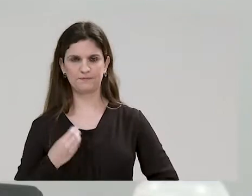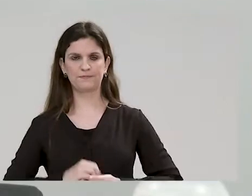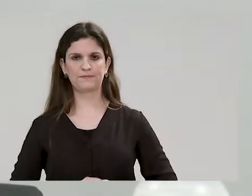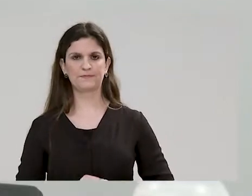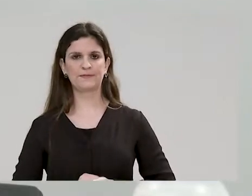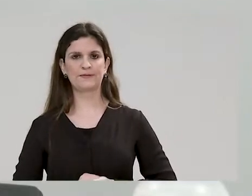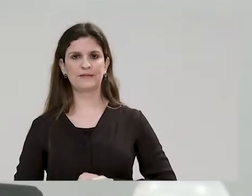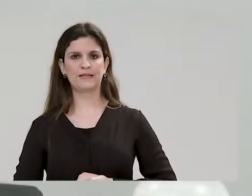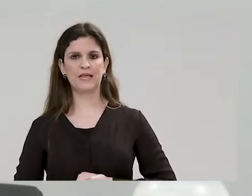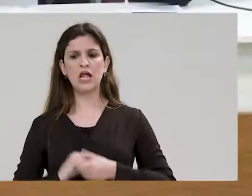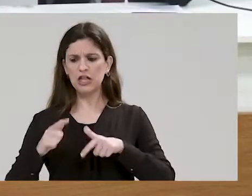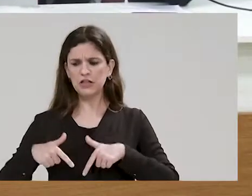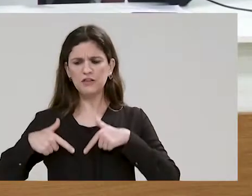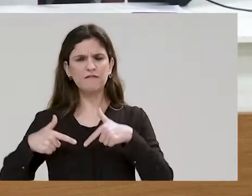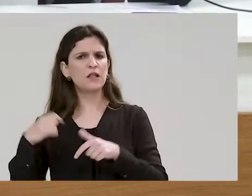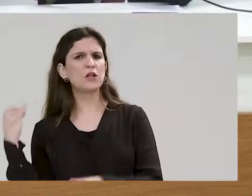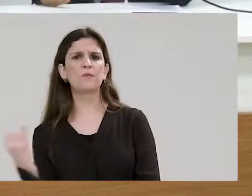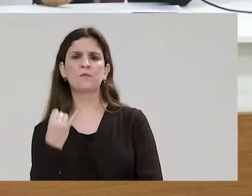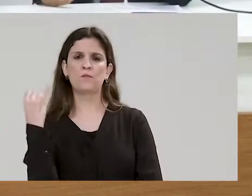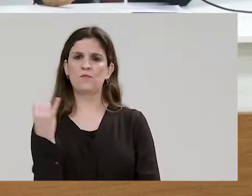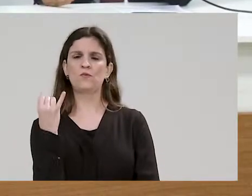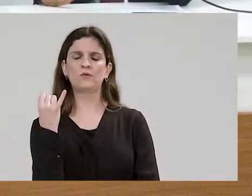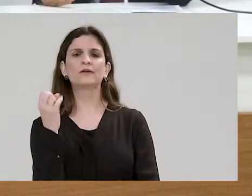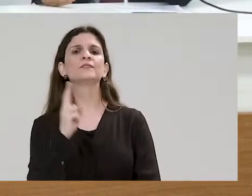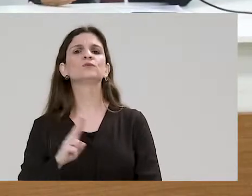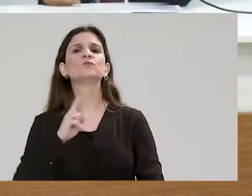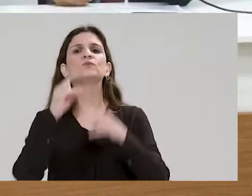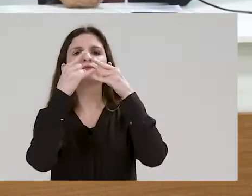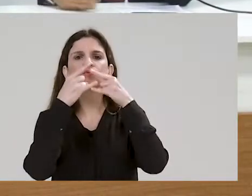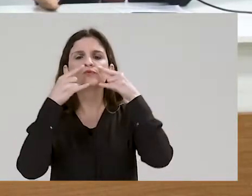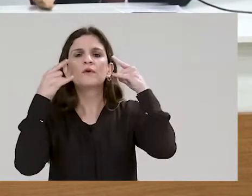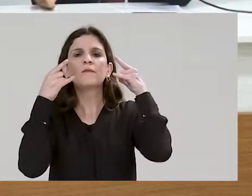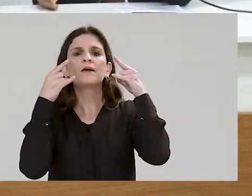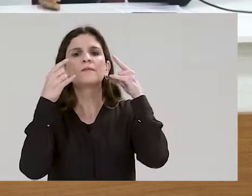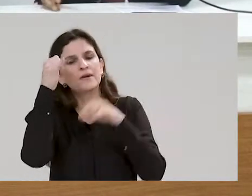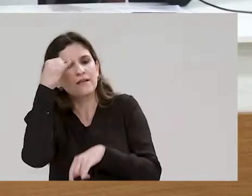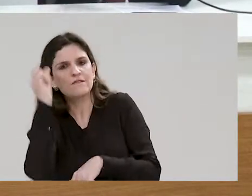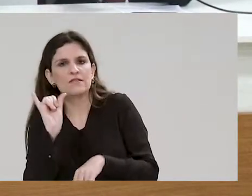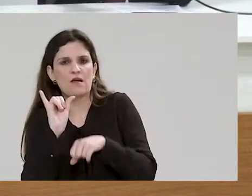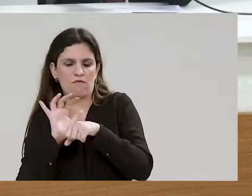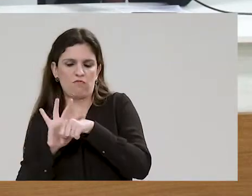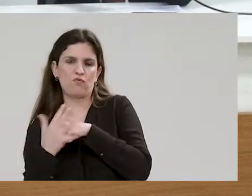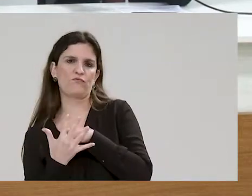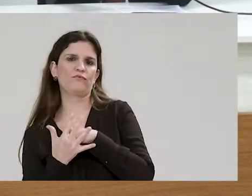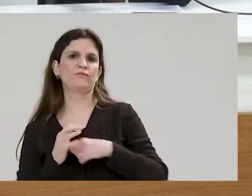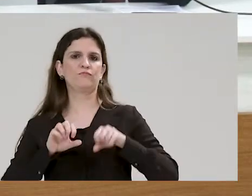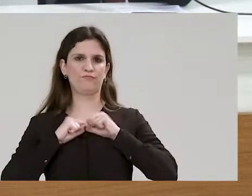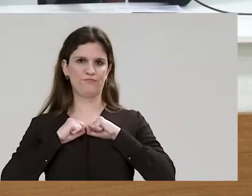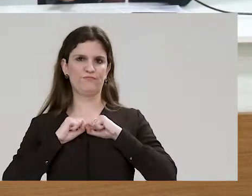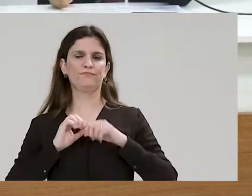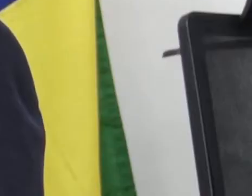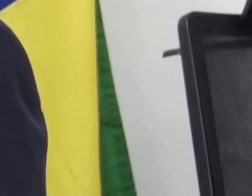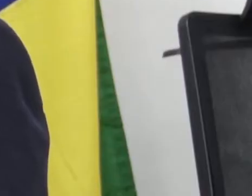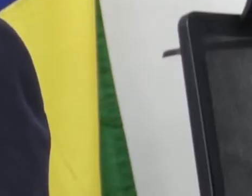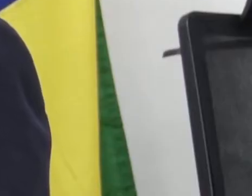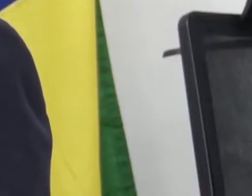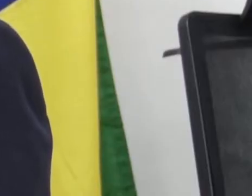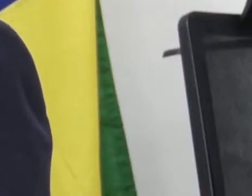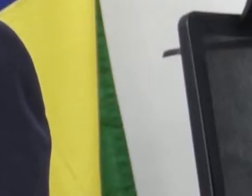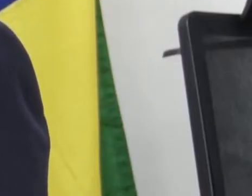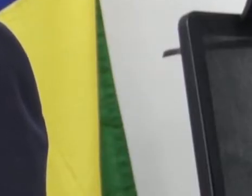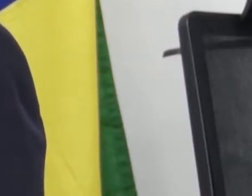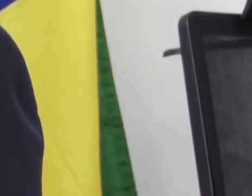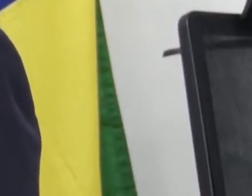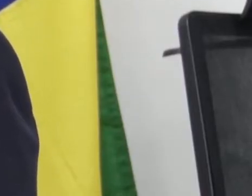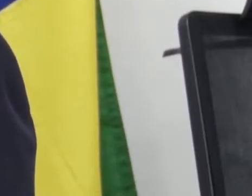de Araújo Pereira, que defenderam o uso da máscara como barreira mecânica contra o coronavírus. É uma